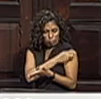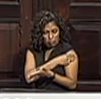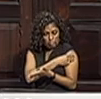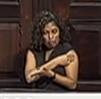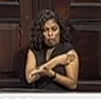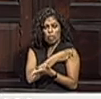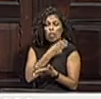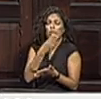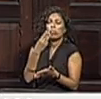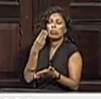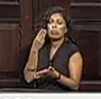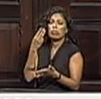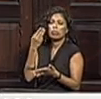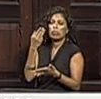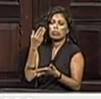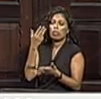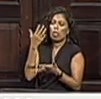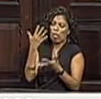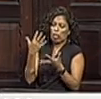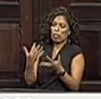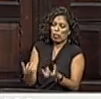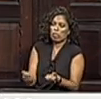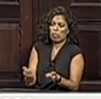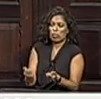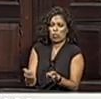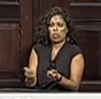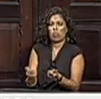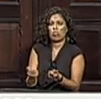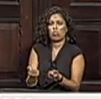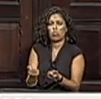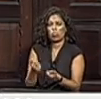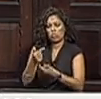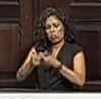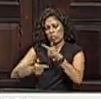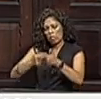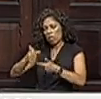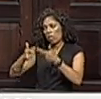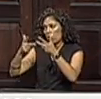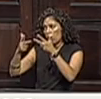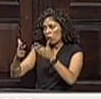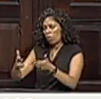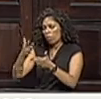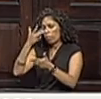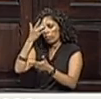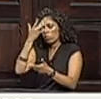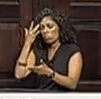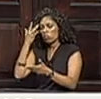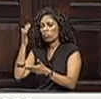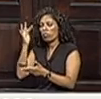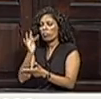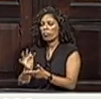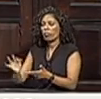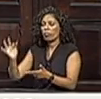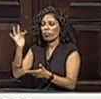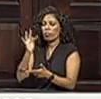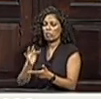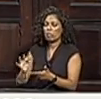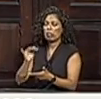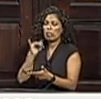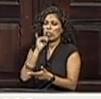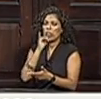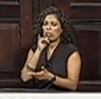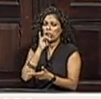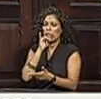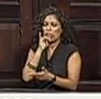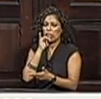seus respectivos conselhos regionais. No caso específico, na área da